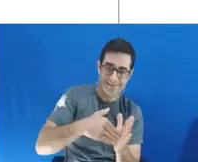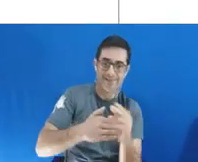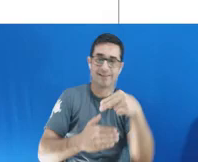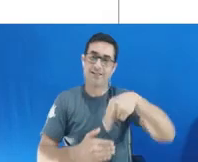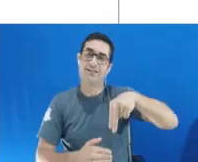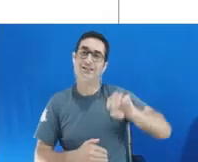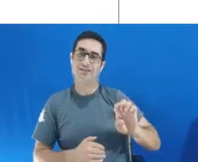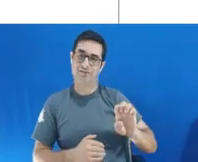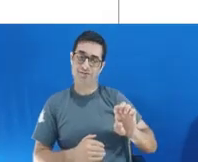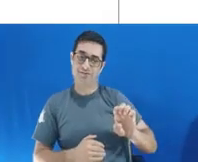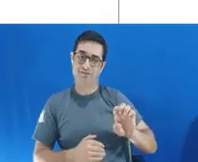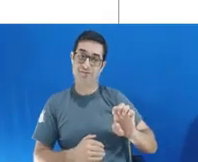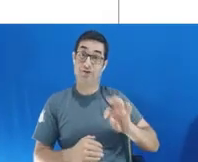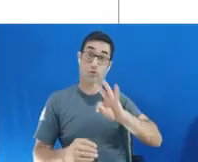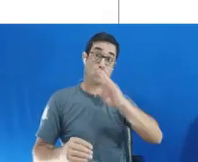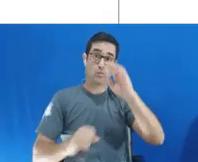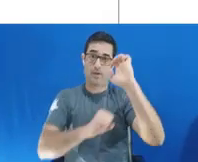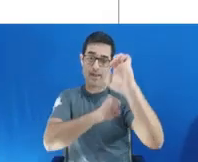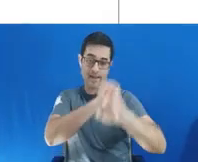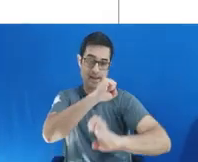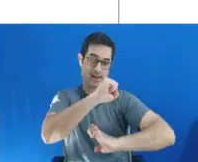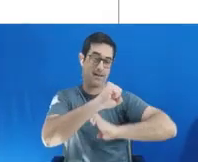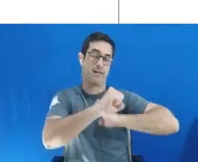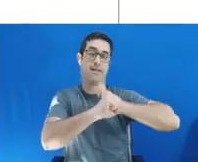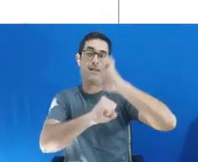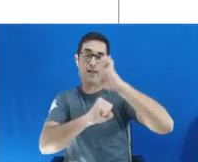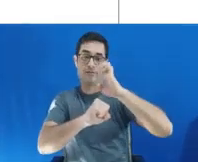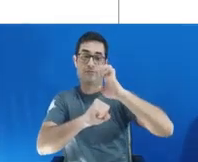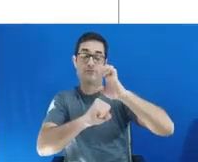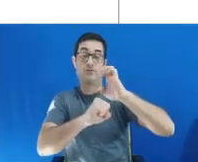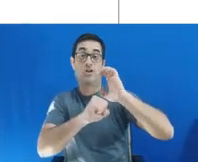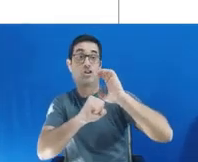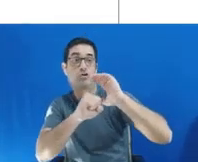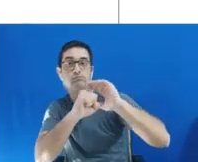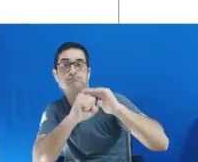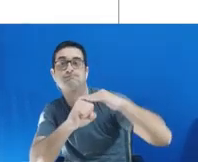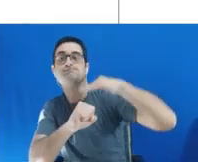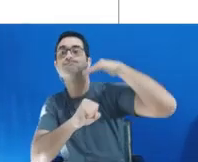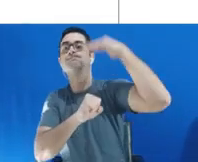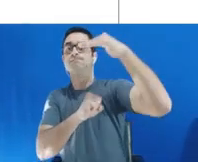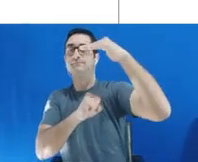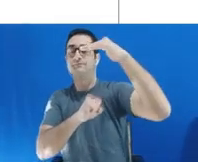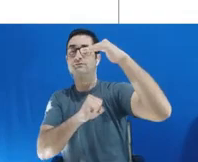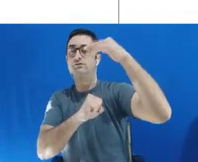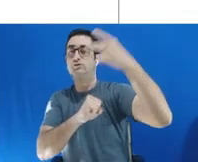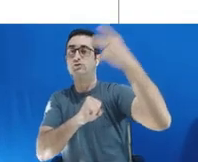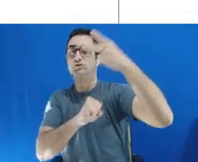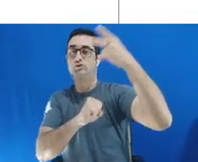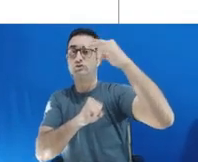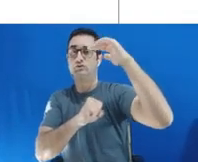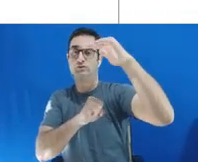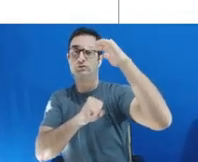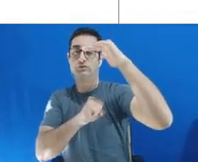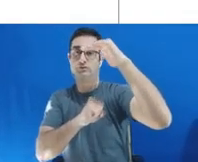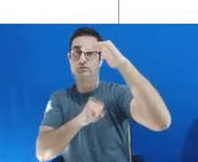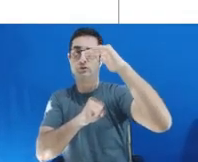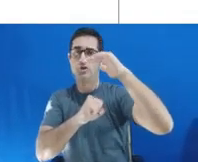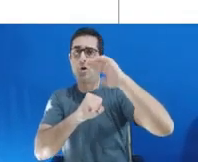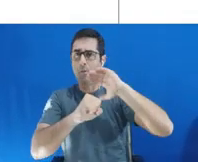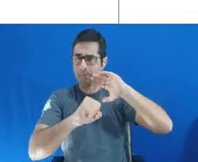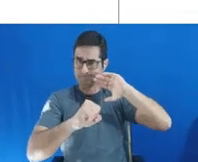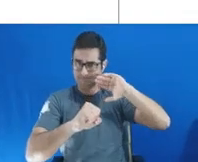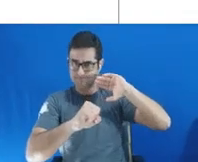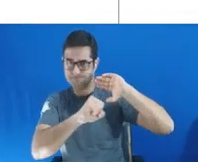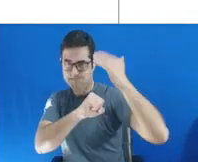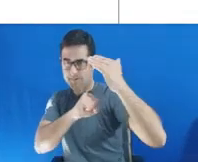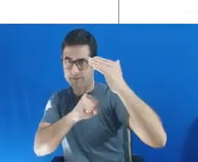Mas todos esses elétrons que estão aumentando estão entrando no nível 2. Então, ou seja, blindagem mesmo,